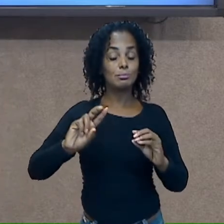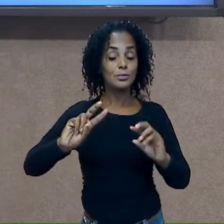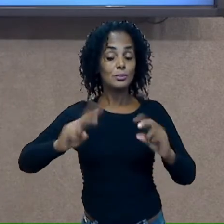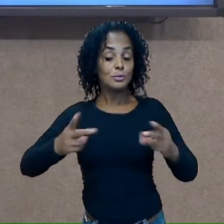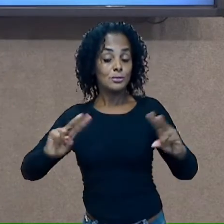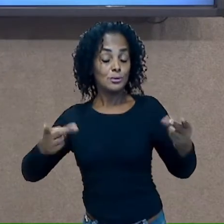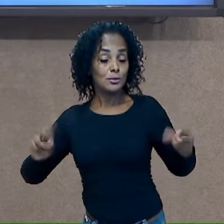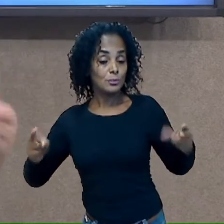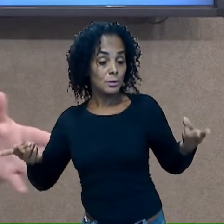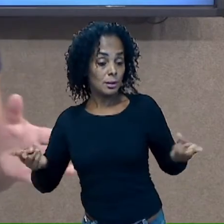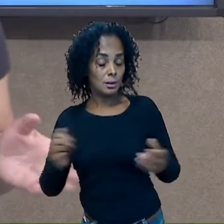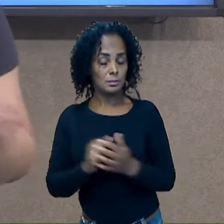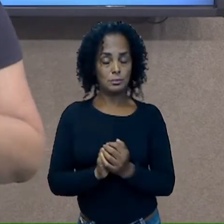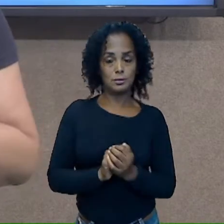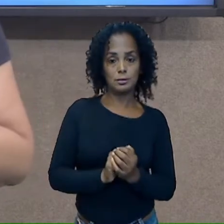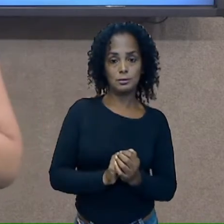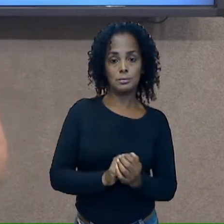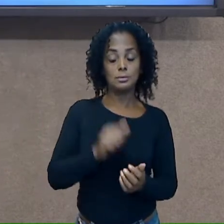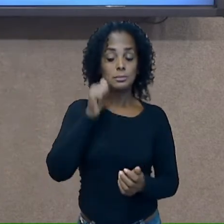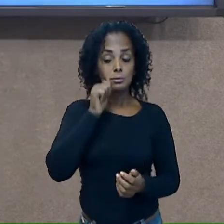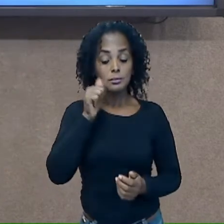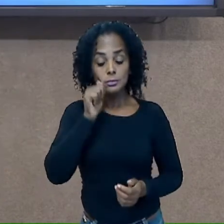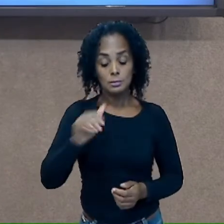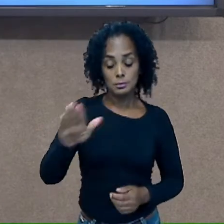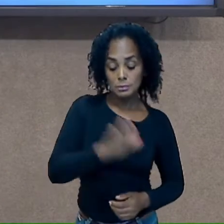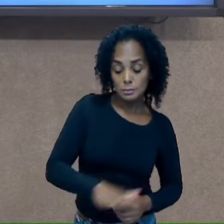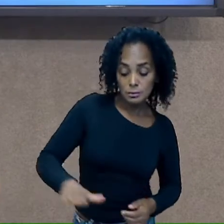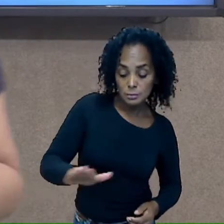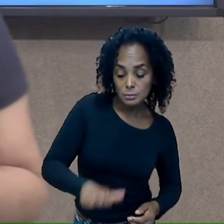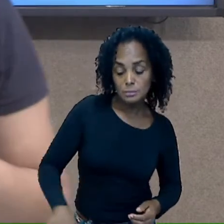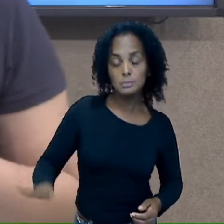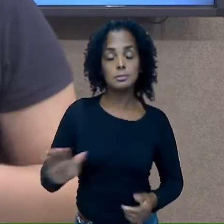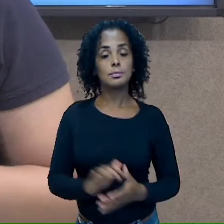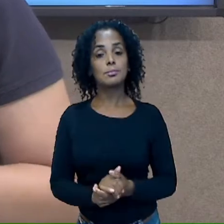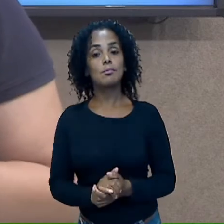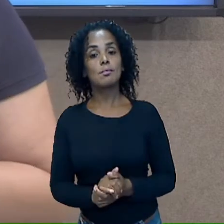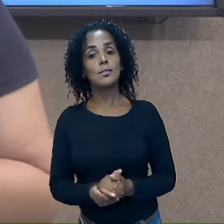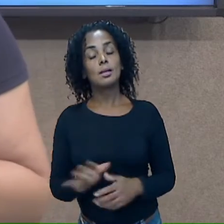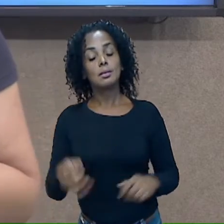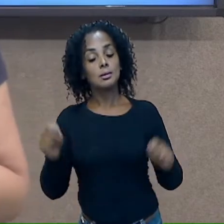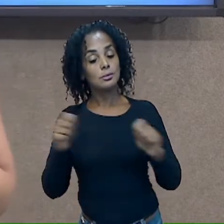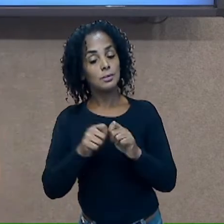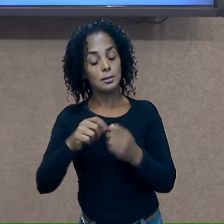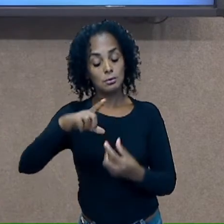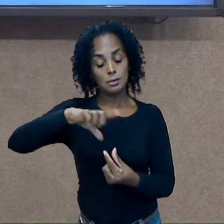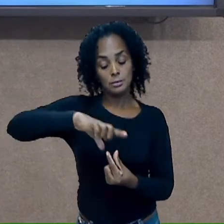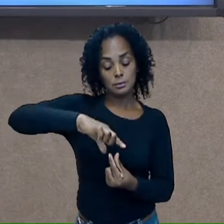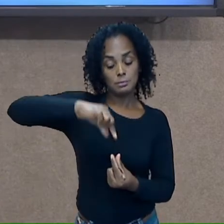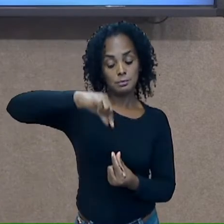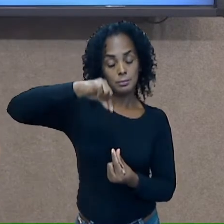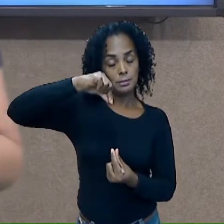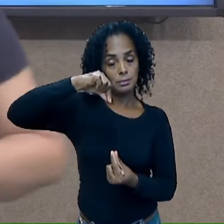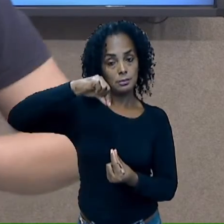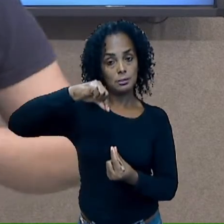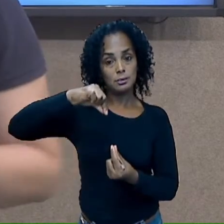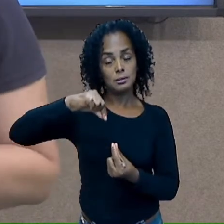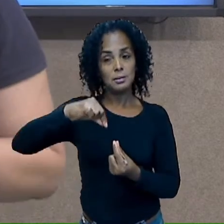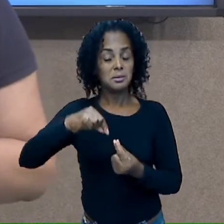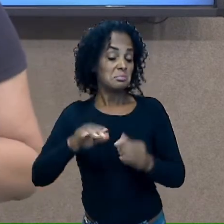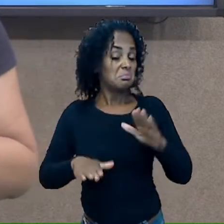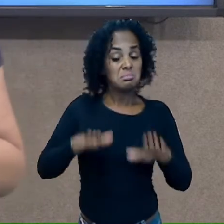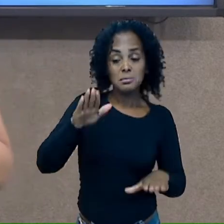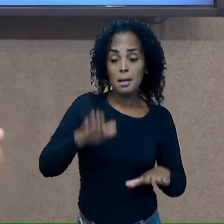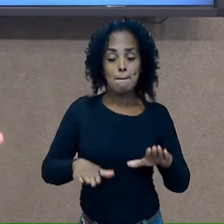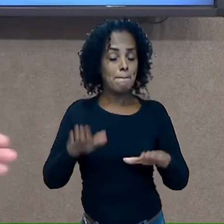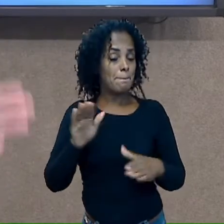autoridade. As mulheres, as crianças, então, o que eles fazem com essas plumagens é de acordo